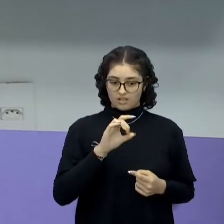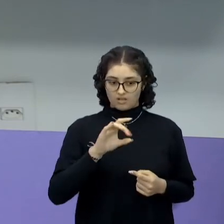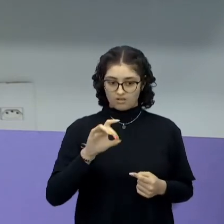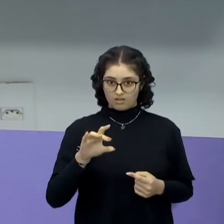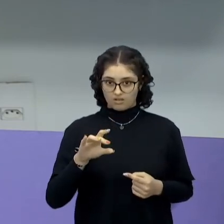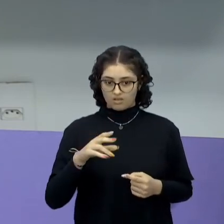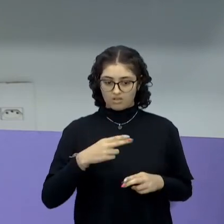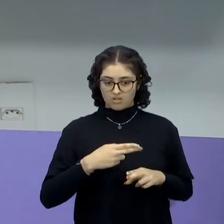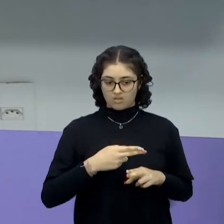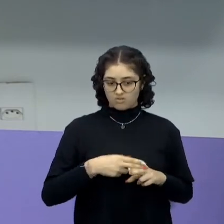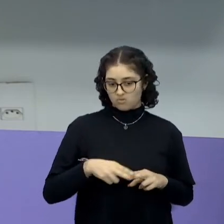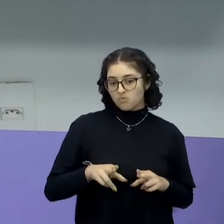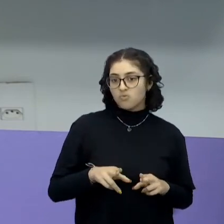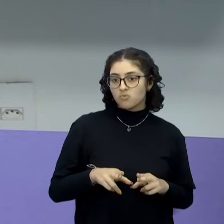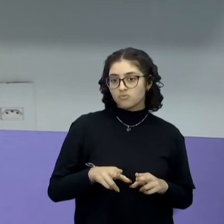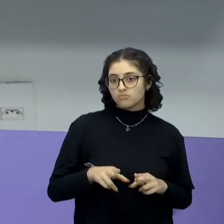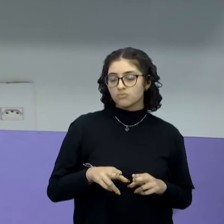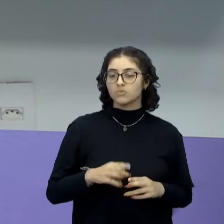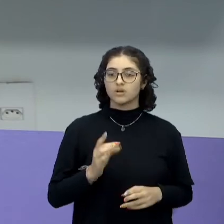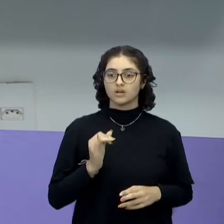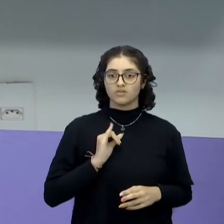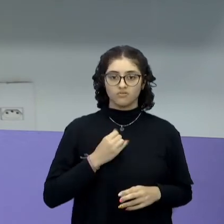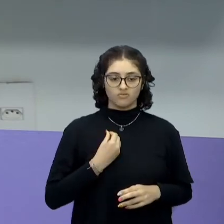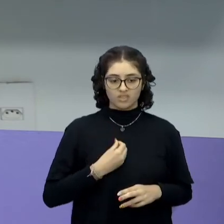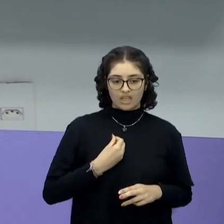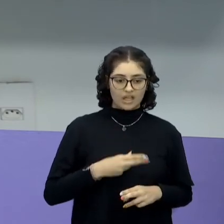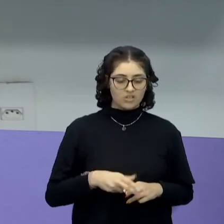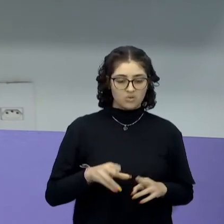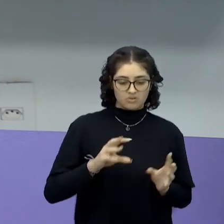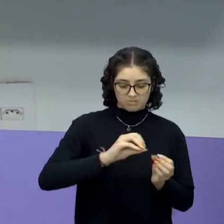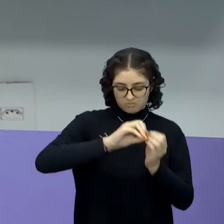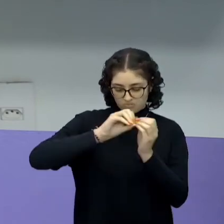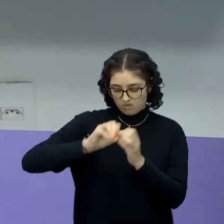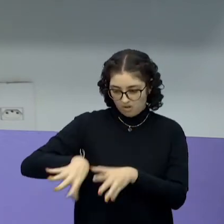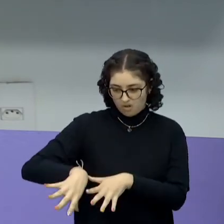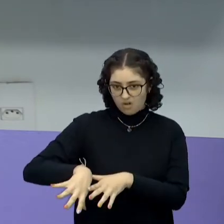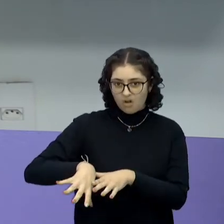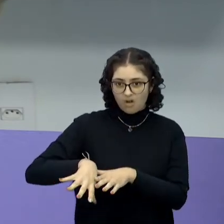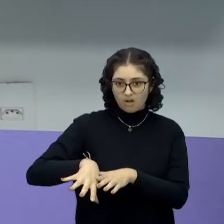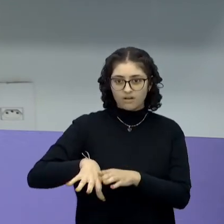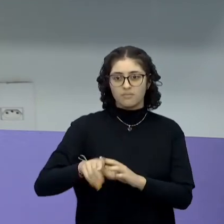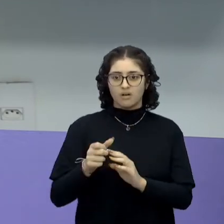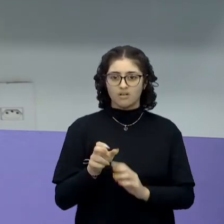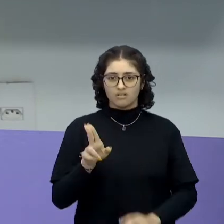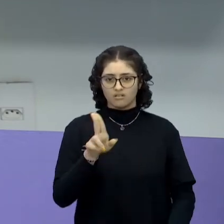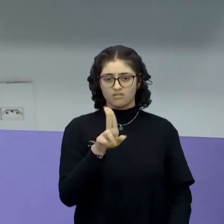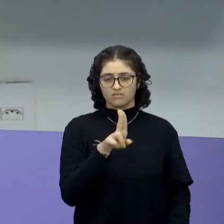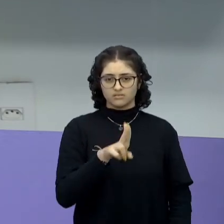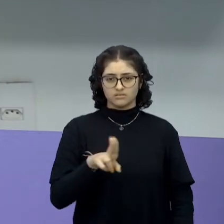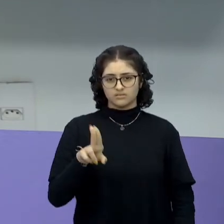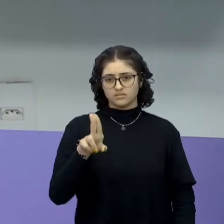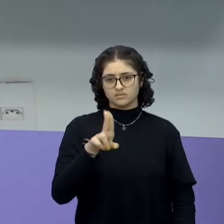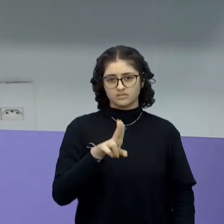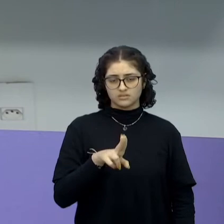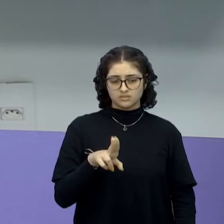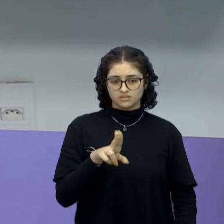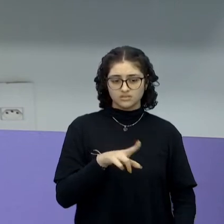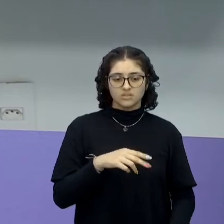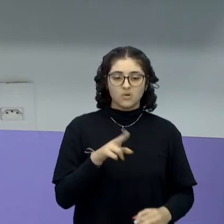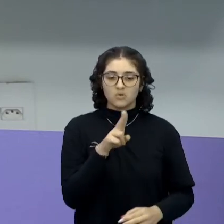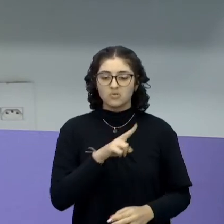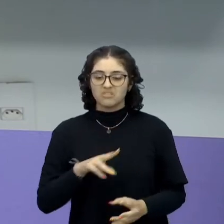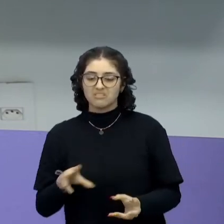vidas nuas e que, sendo vidas nuas, descartáveis, podem ser utilizadas para fins